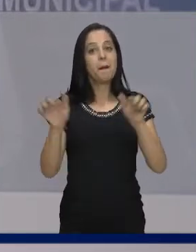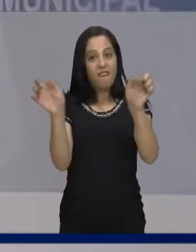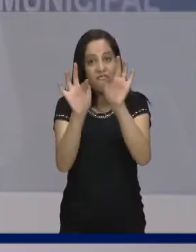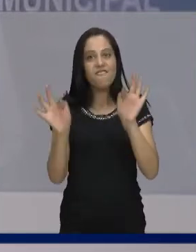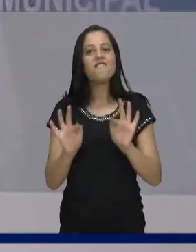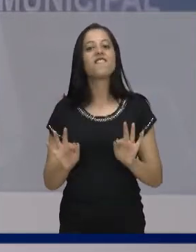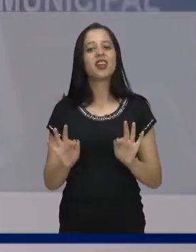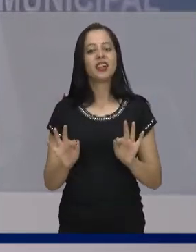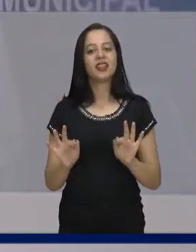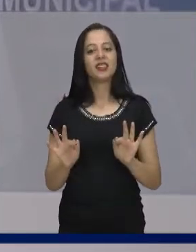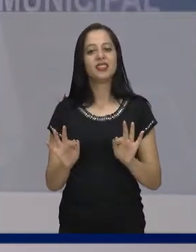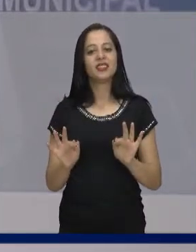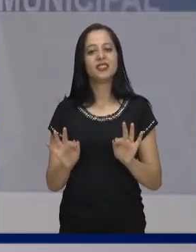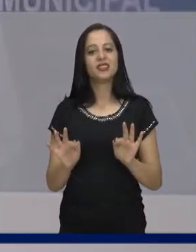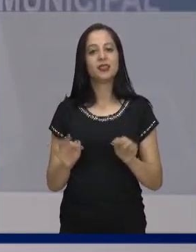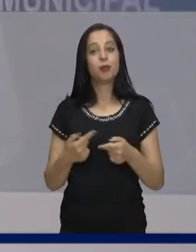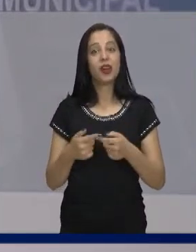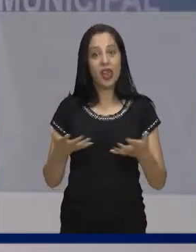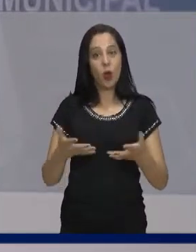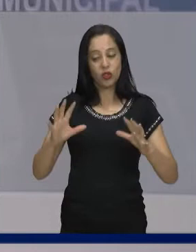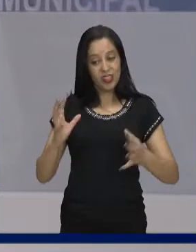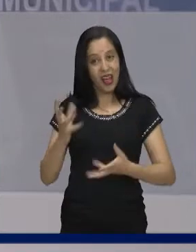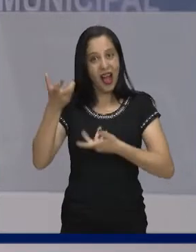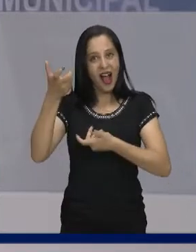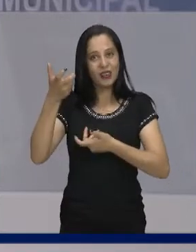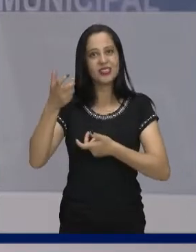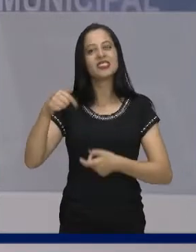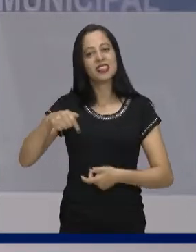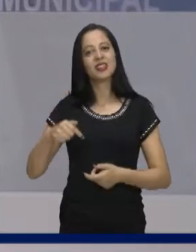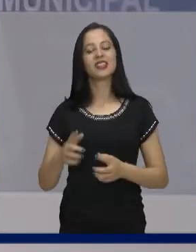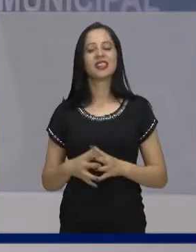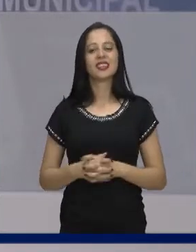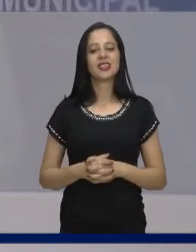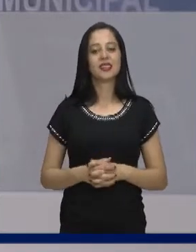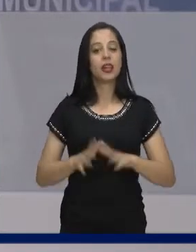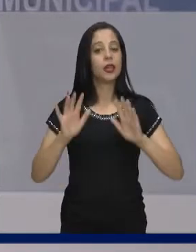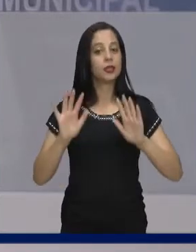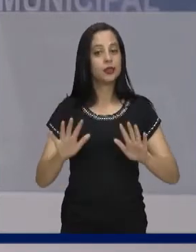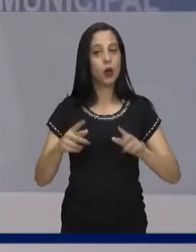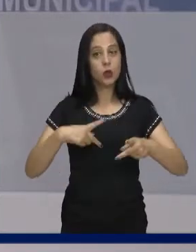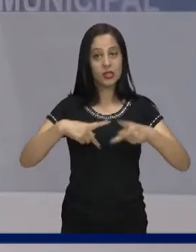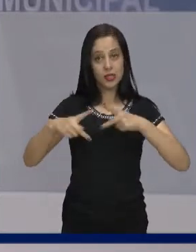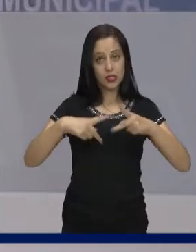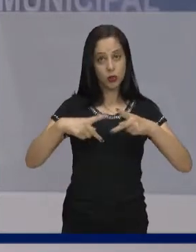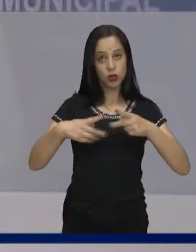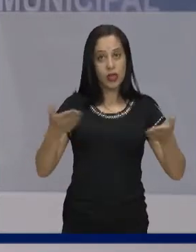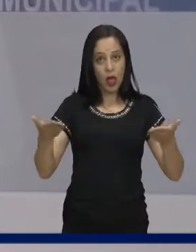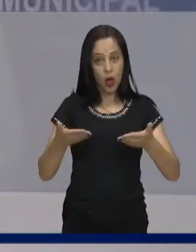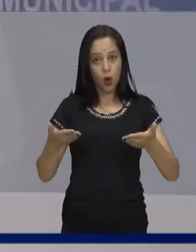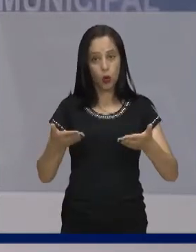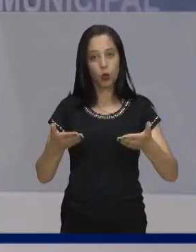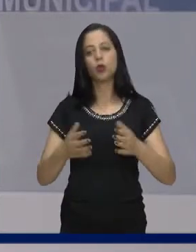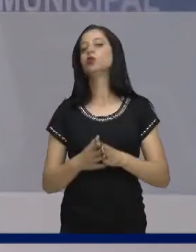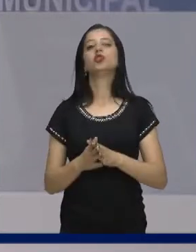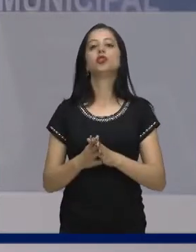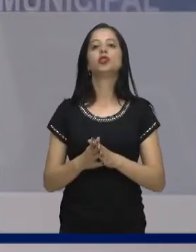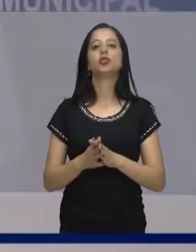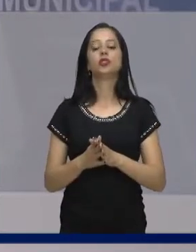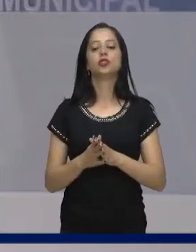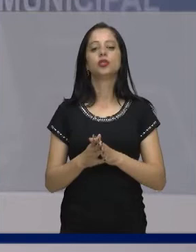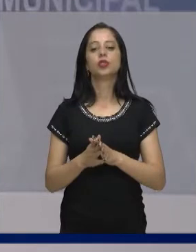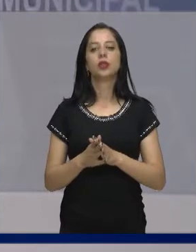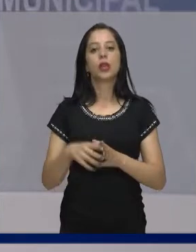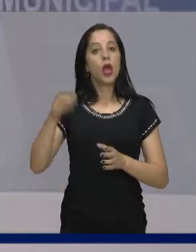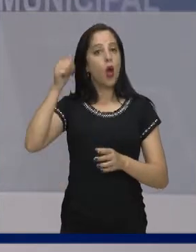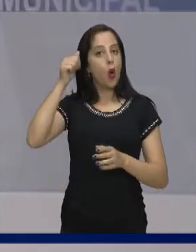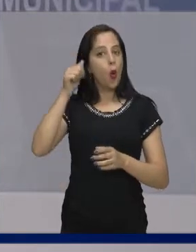feliz com o que está acontecendo aqui neste plenário. Então, São José dos Campos, hoje, através do prefeito Felício